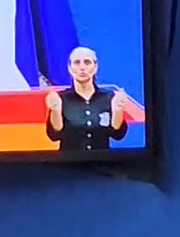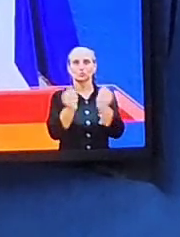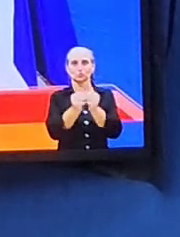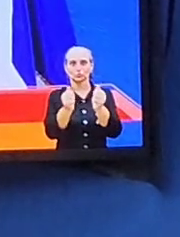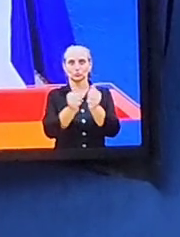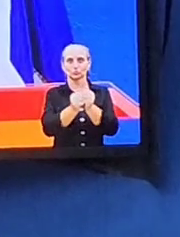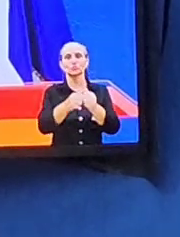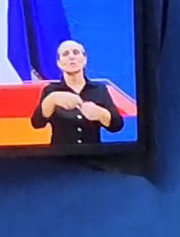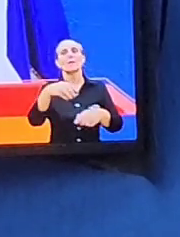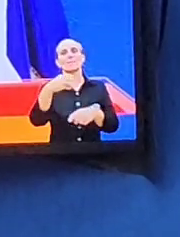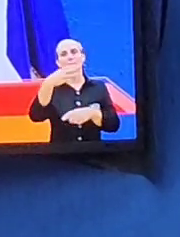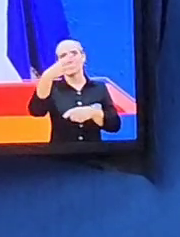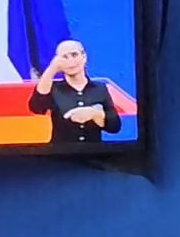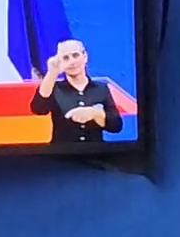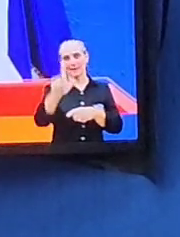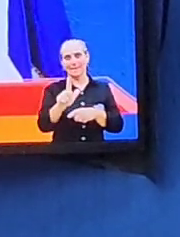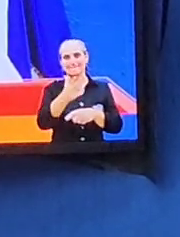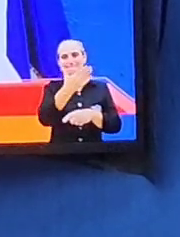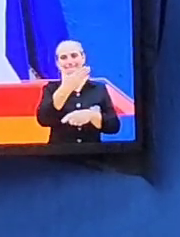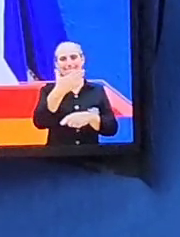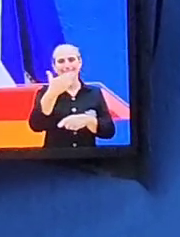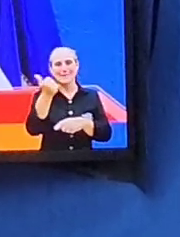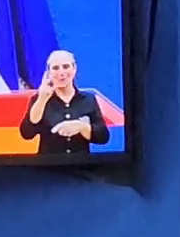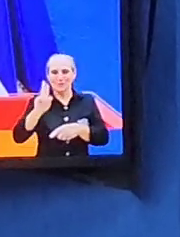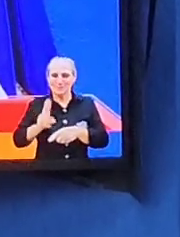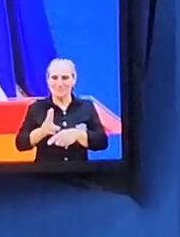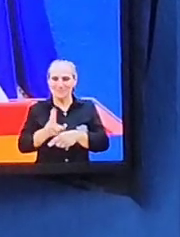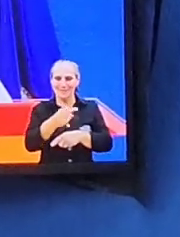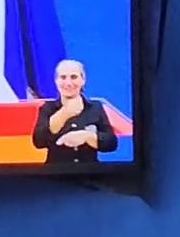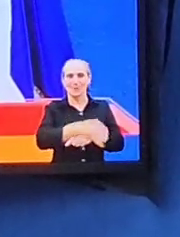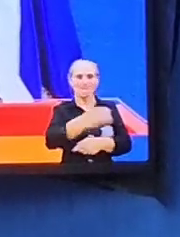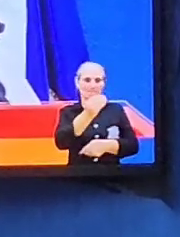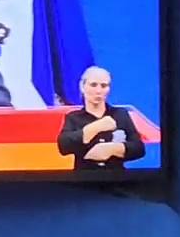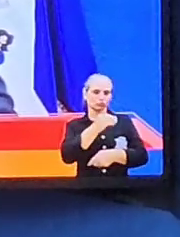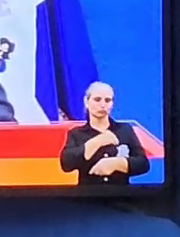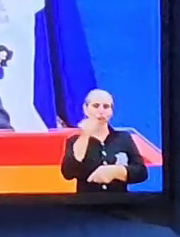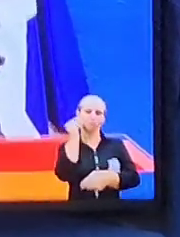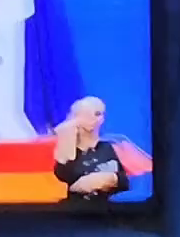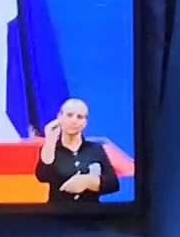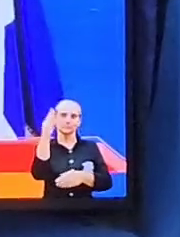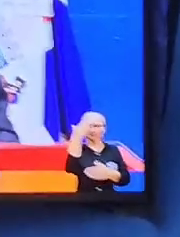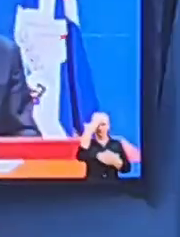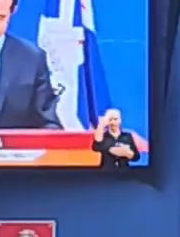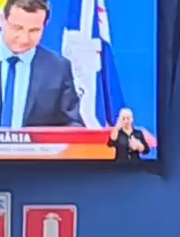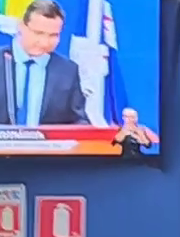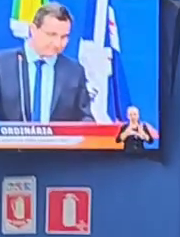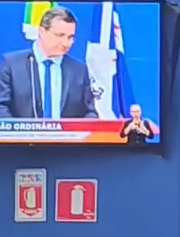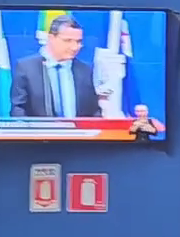Três Lagoas cada vez melhor. Um beijo no coração de cada um. Meu muito obrigado a todos.